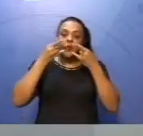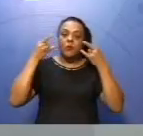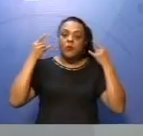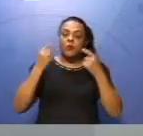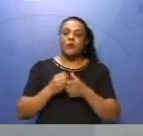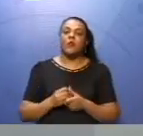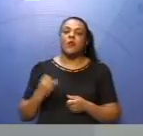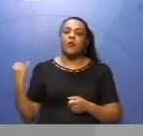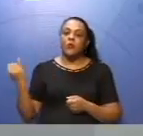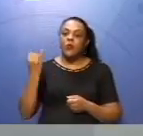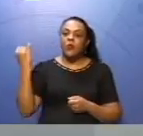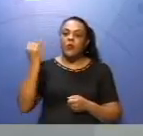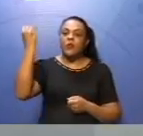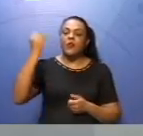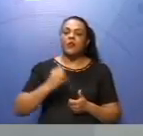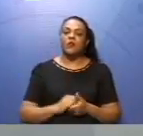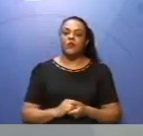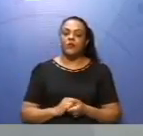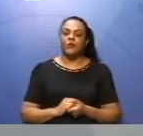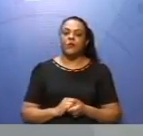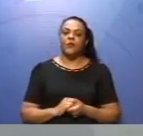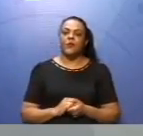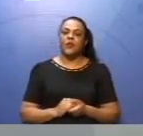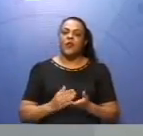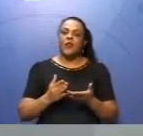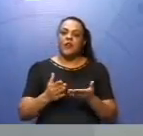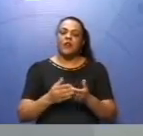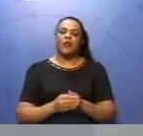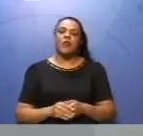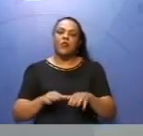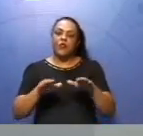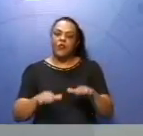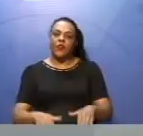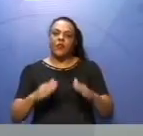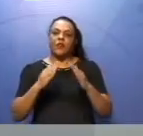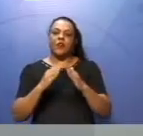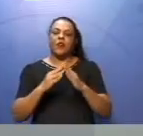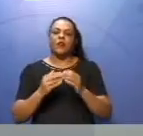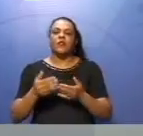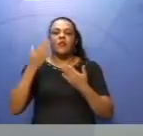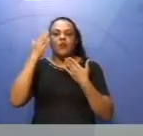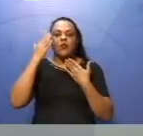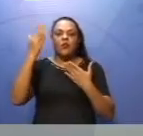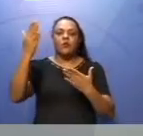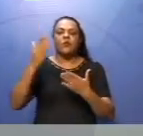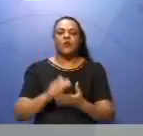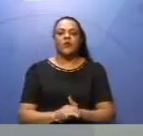situação emergencial. E se vocês puderem, fiquem em casa. Obrigada.